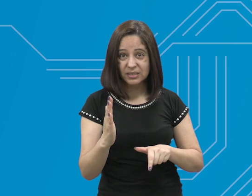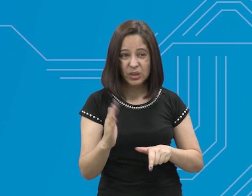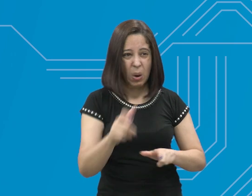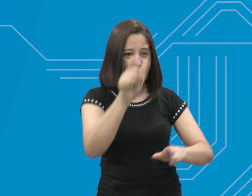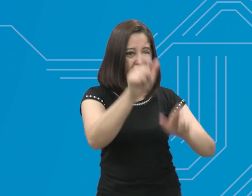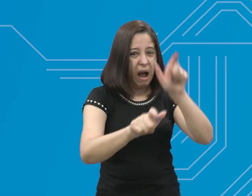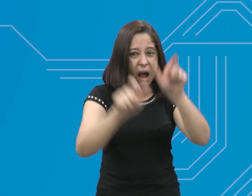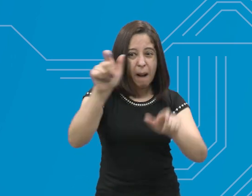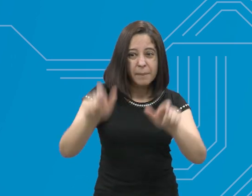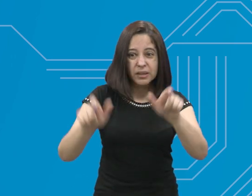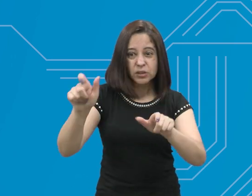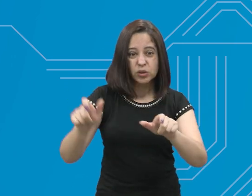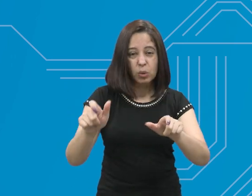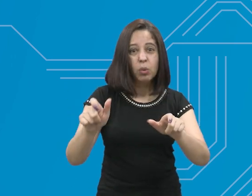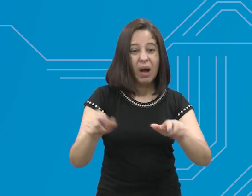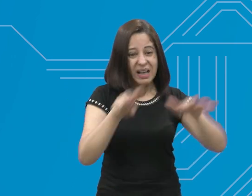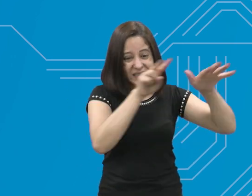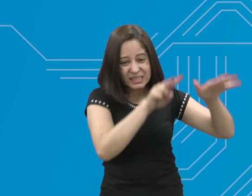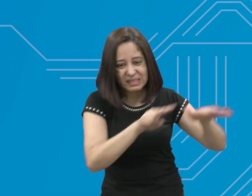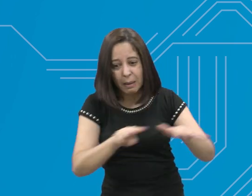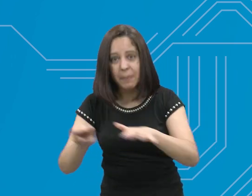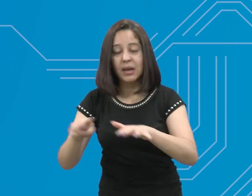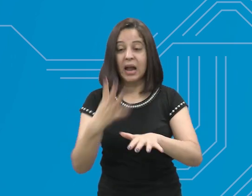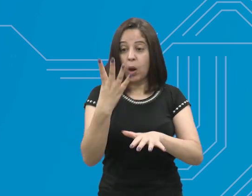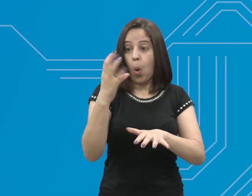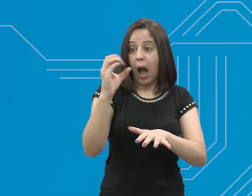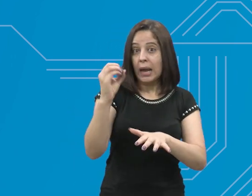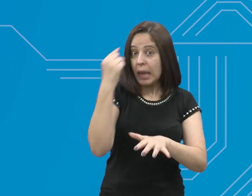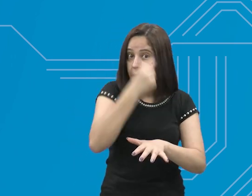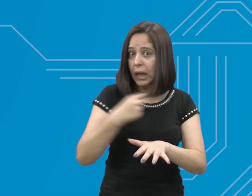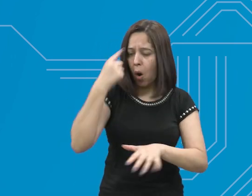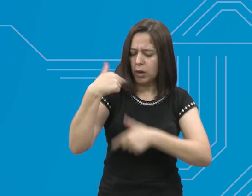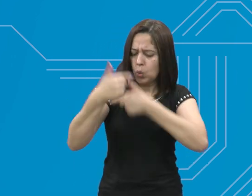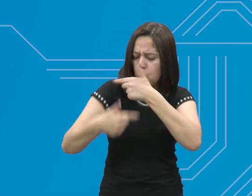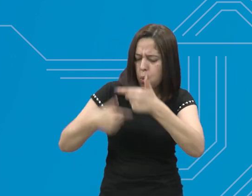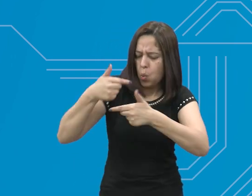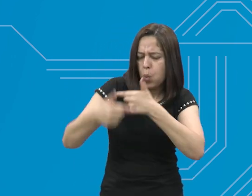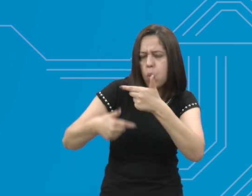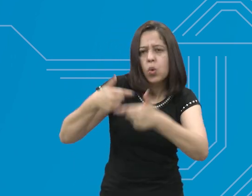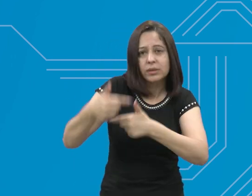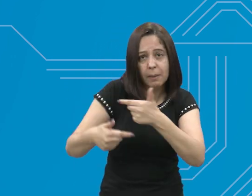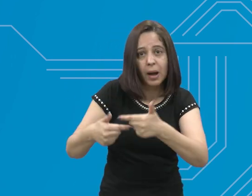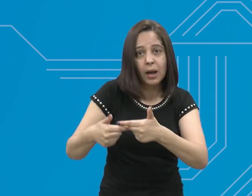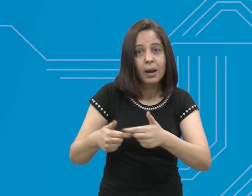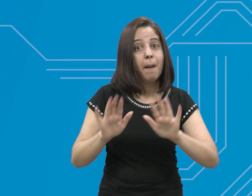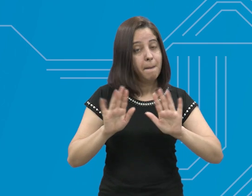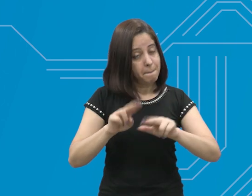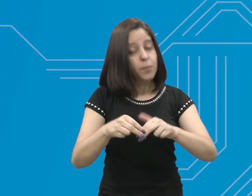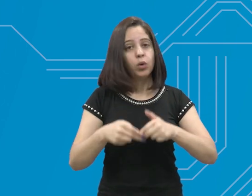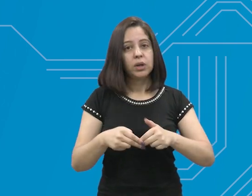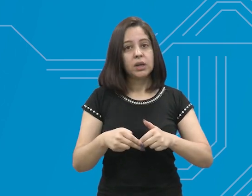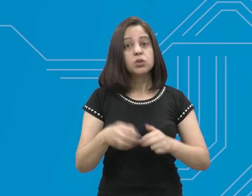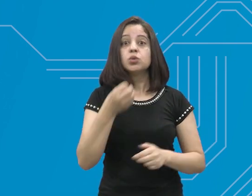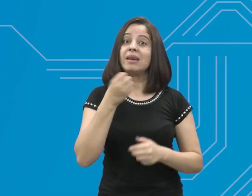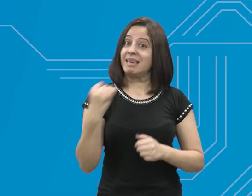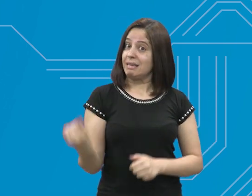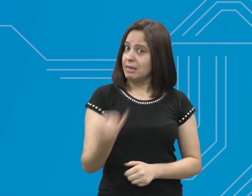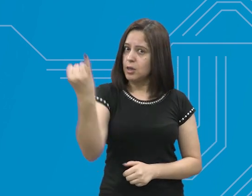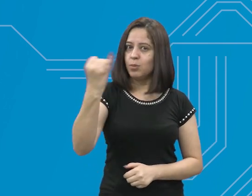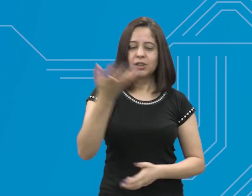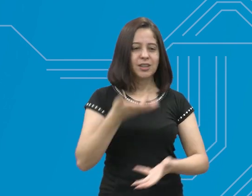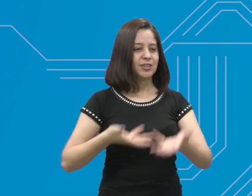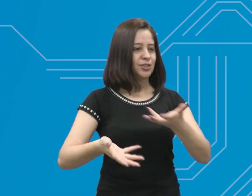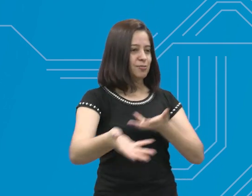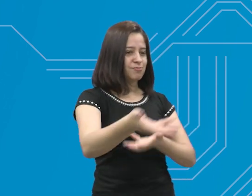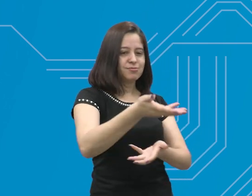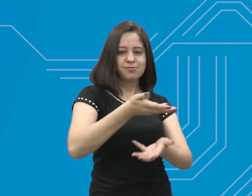média, 40 horas por semana no ambiente de trabalho. É bastante tempo, né? Por isso, manter uma boa